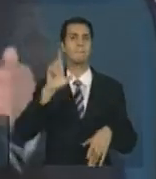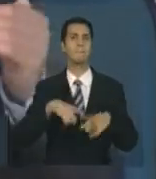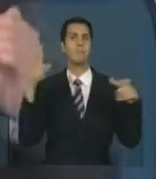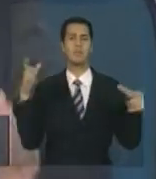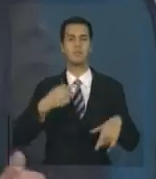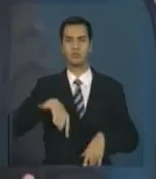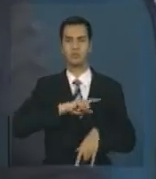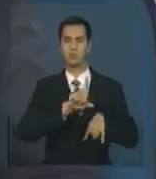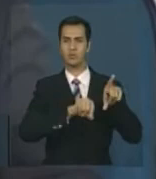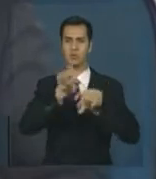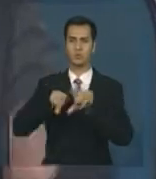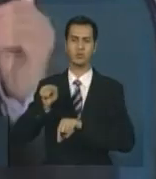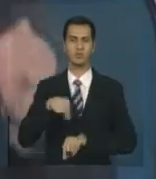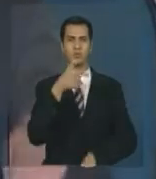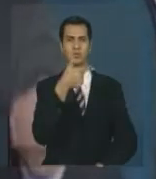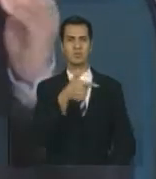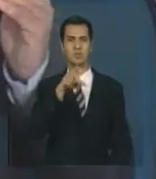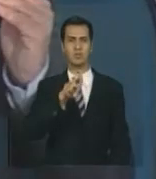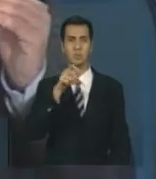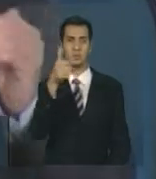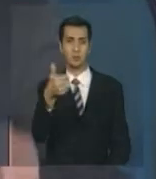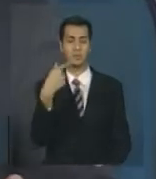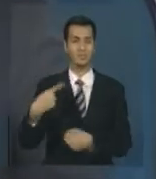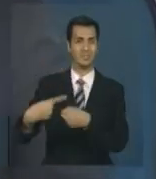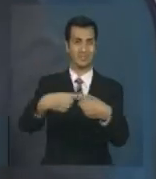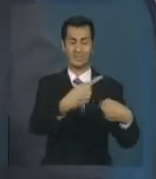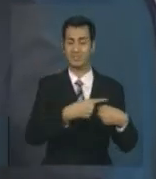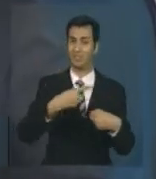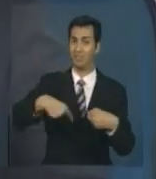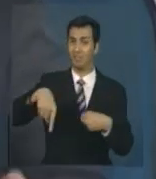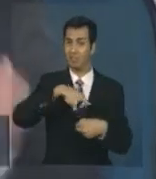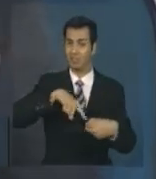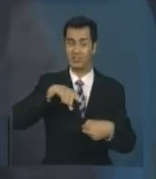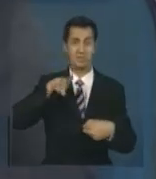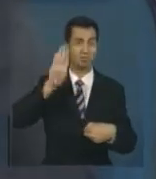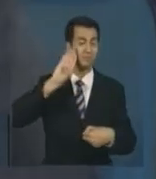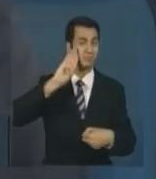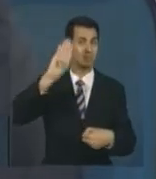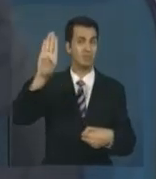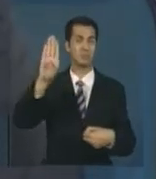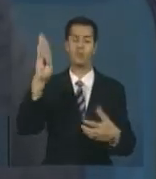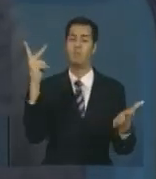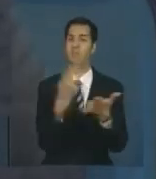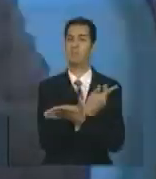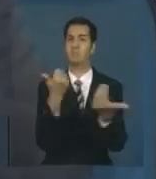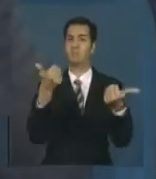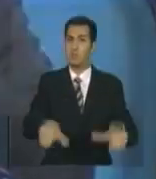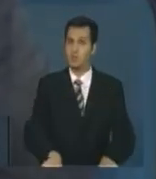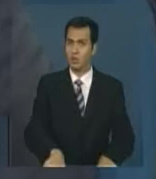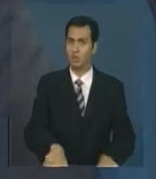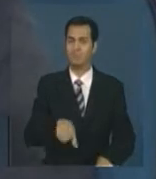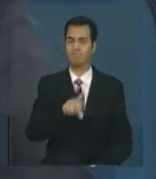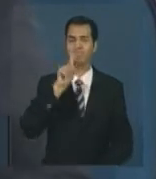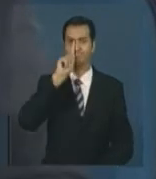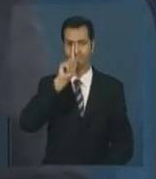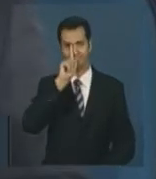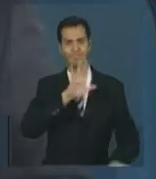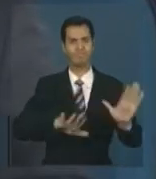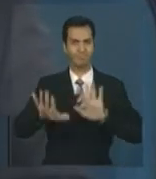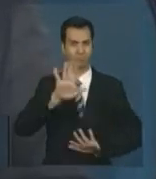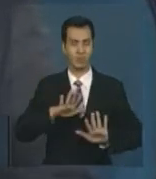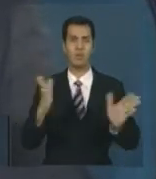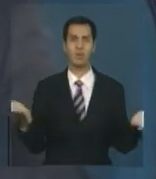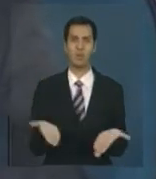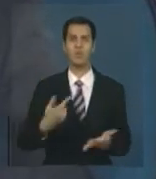251 cidades brasileiras consideradas de alto risco. E os projetos que estão sendo